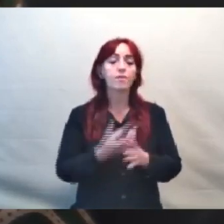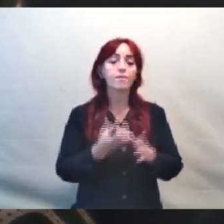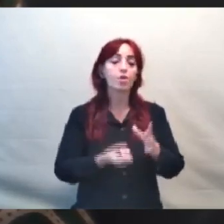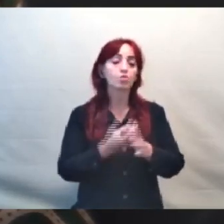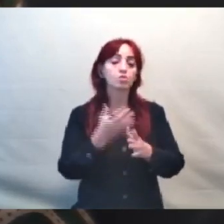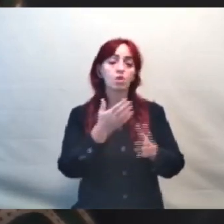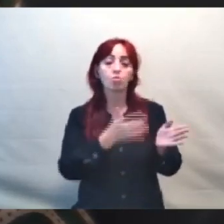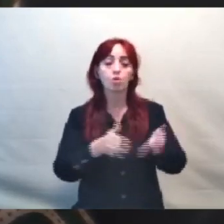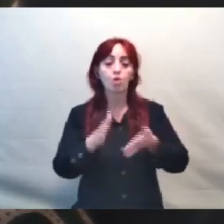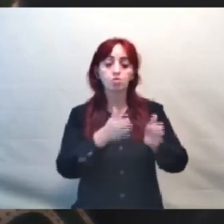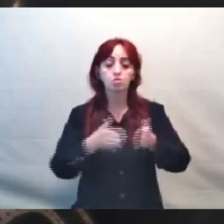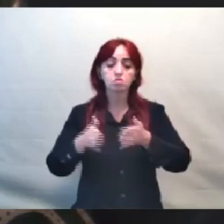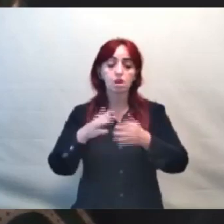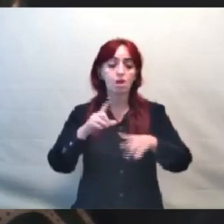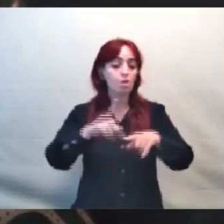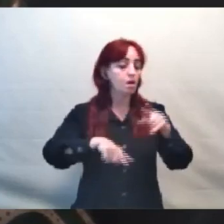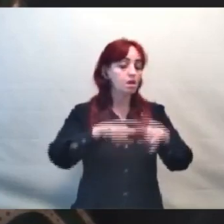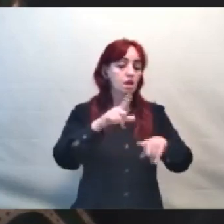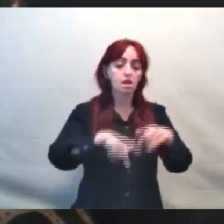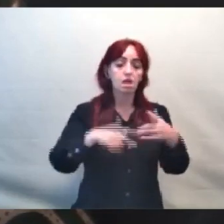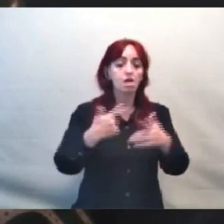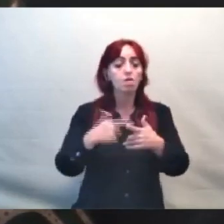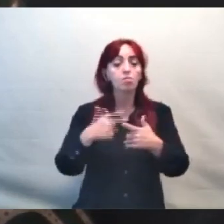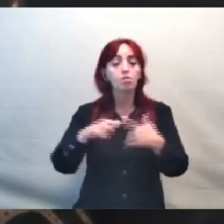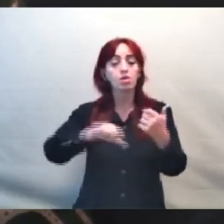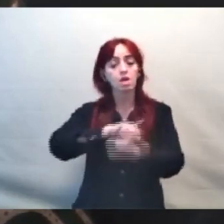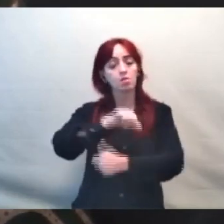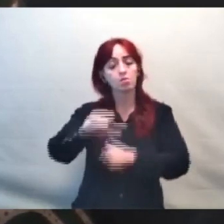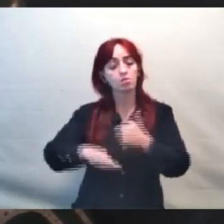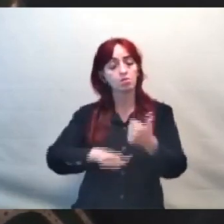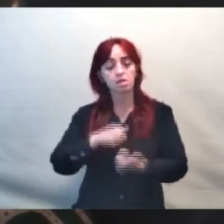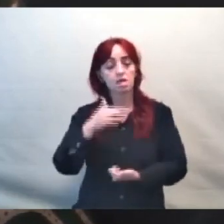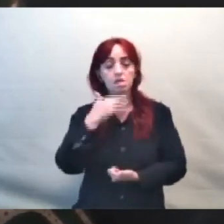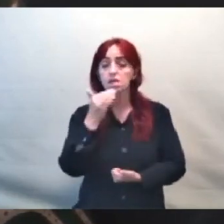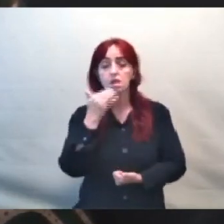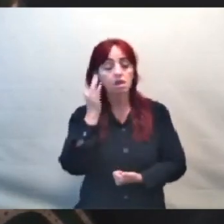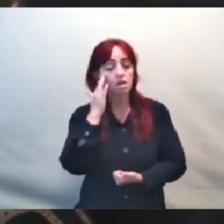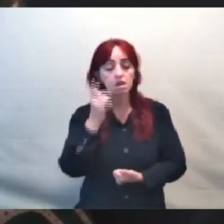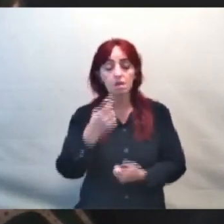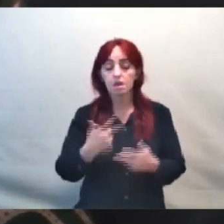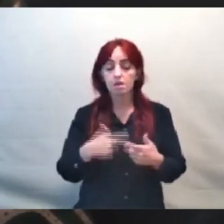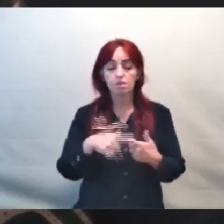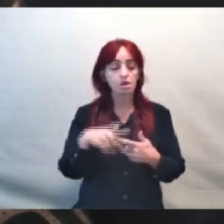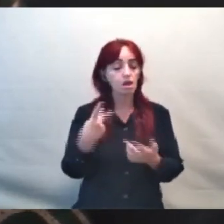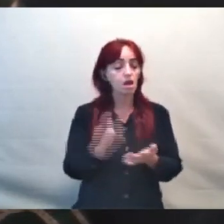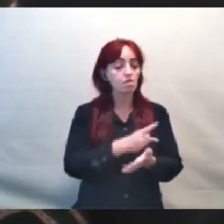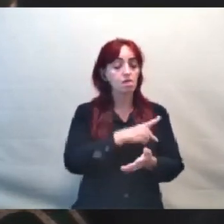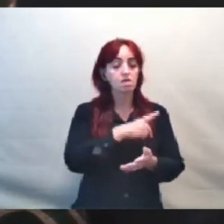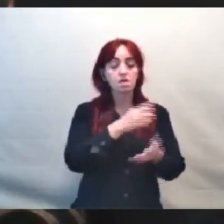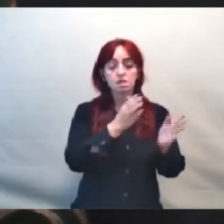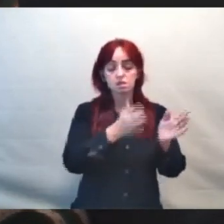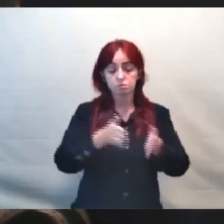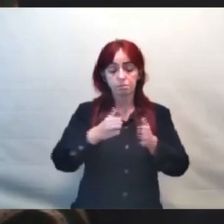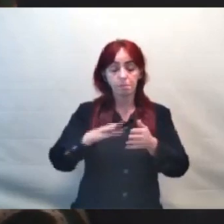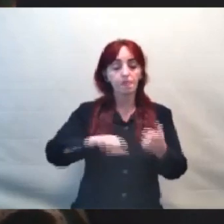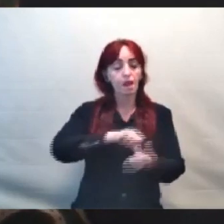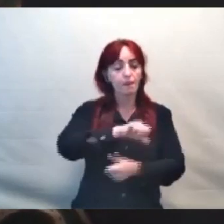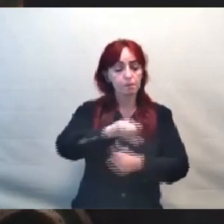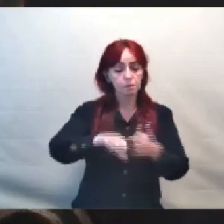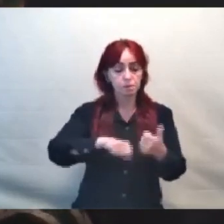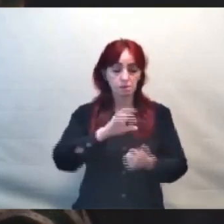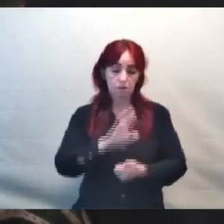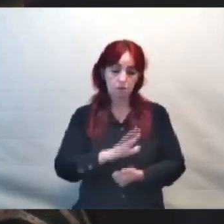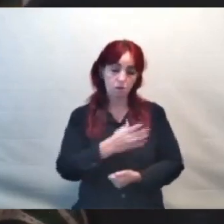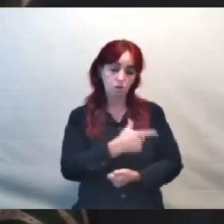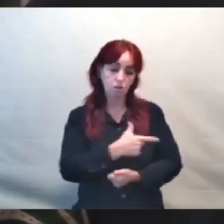que teve essa mudança na questão das agendas escolares das escolas municipais agora de 2024.